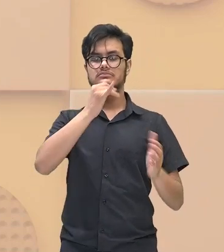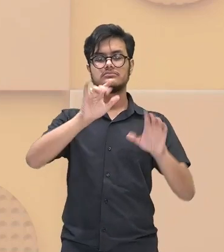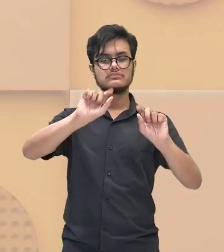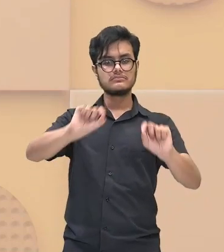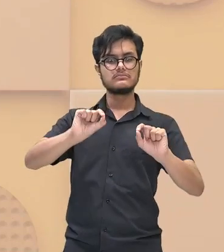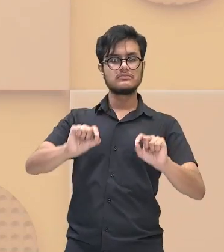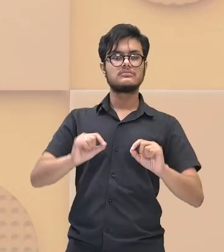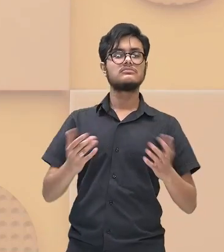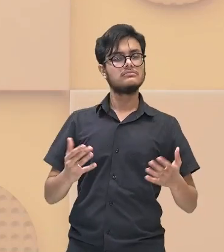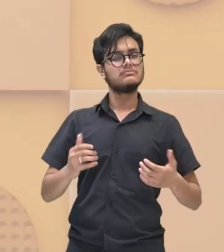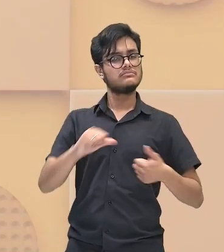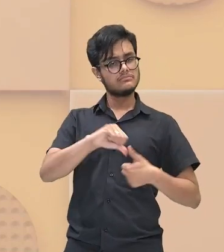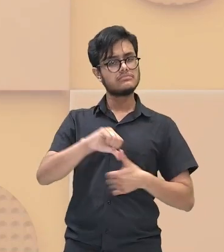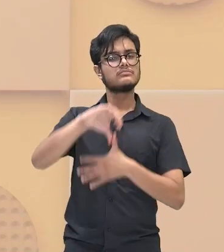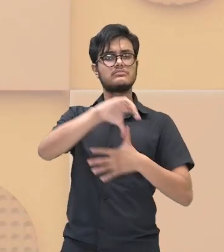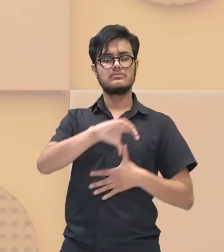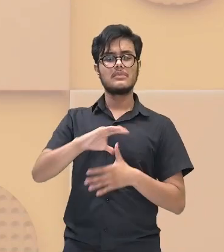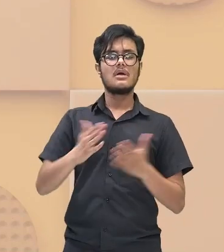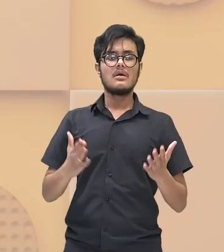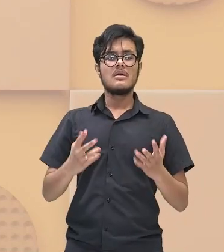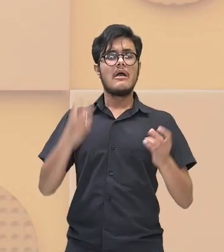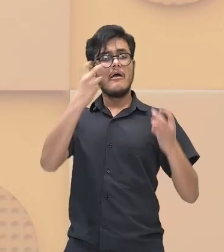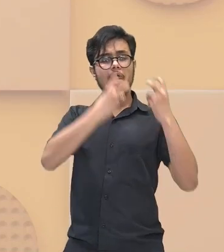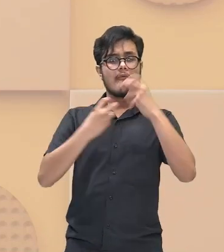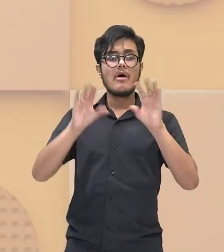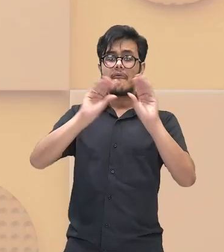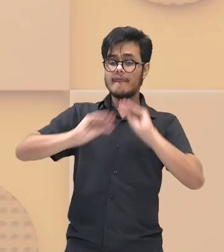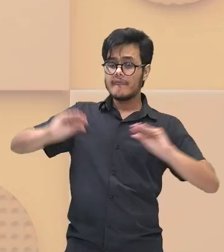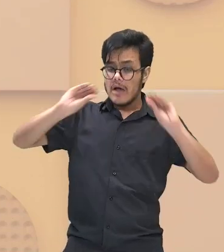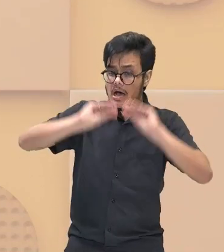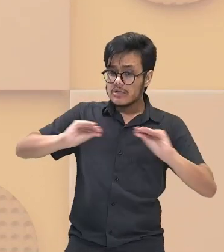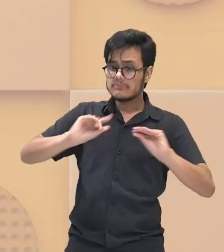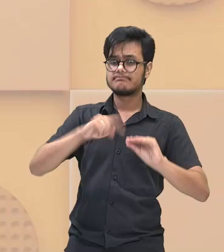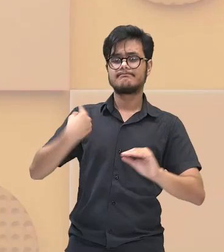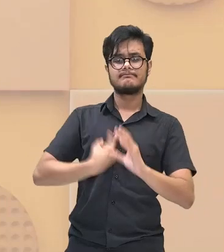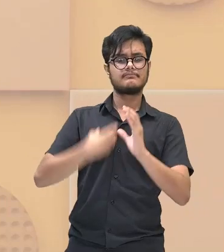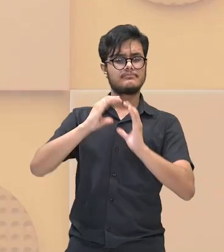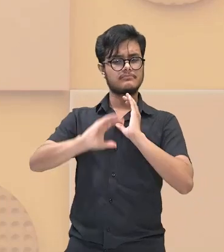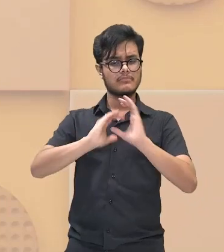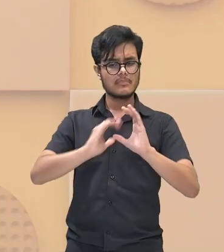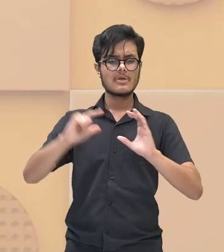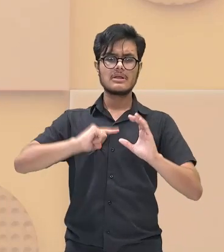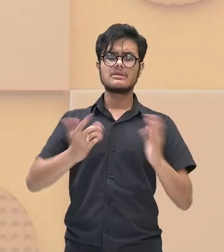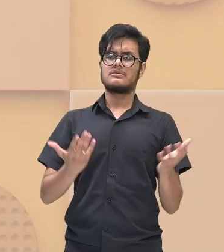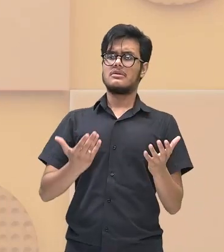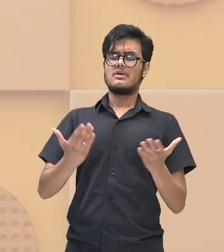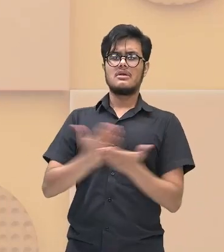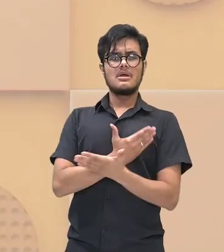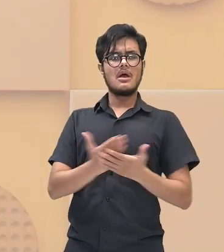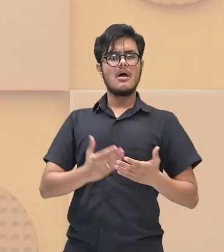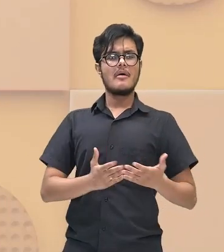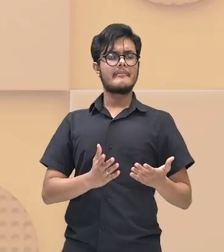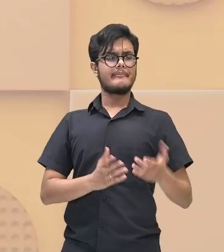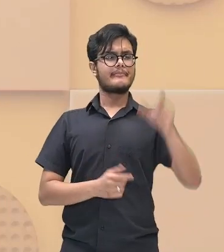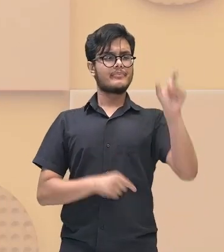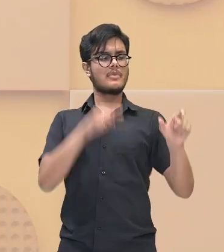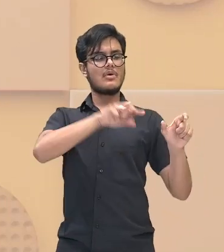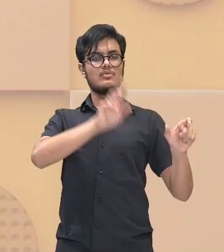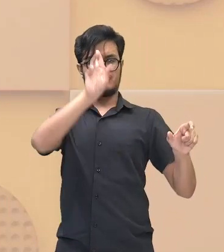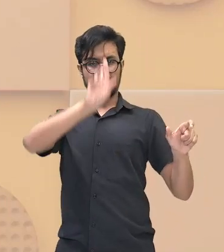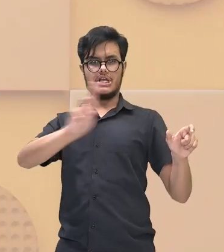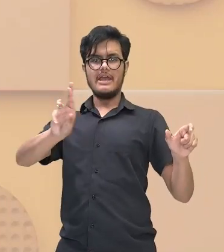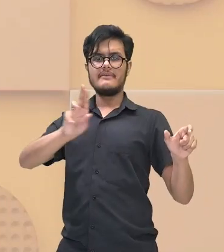principalmente, vai ser justamente essa questão oral, em que nós vamos observar os relatos dos mais antigos e